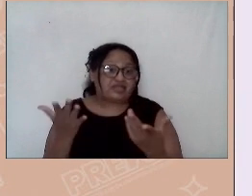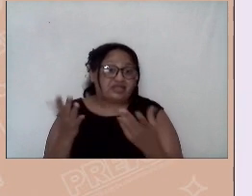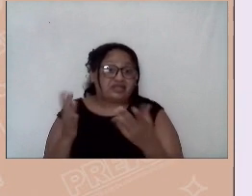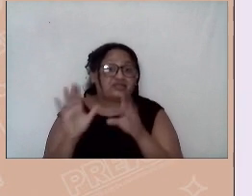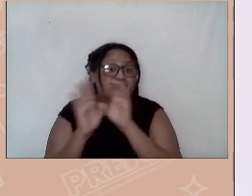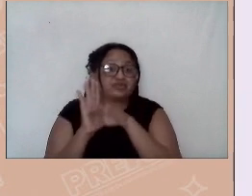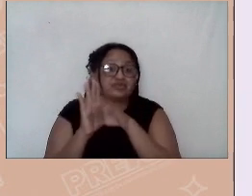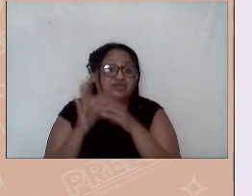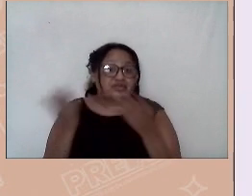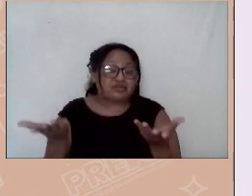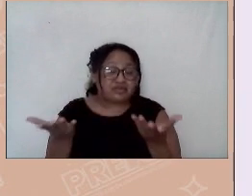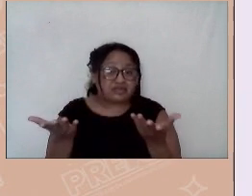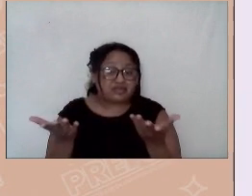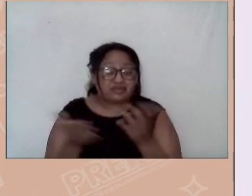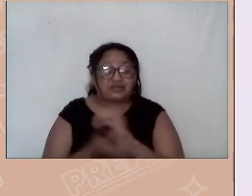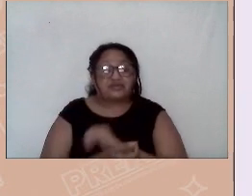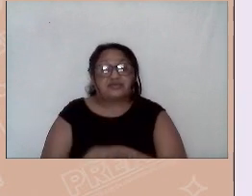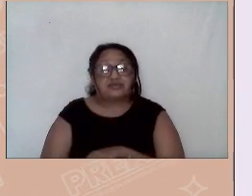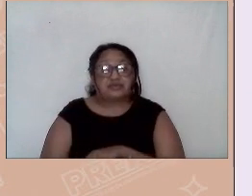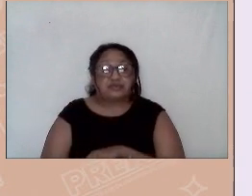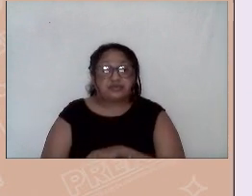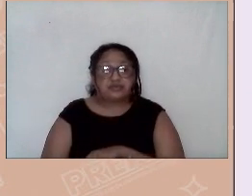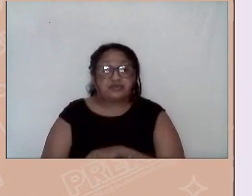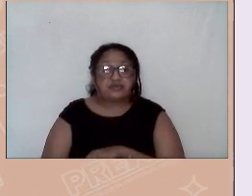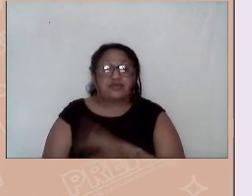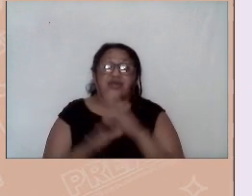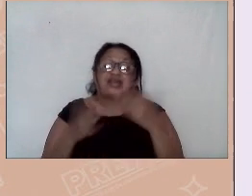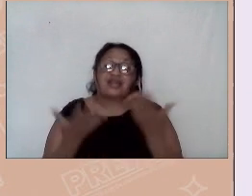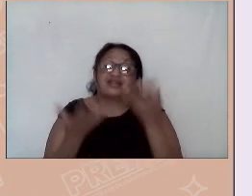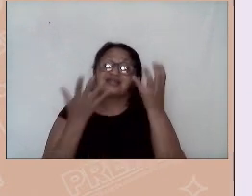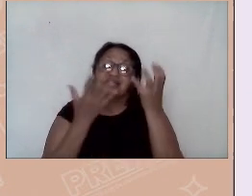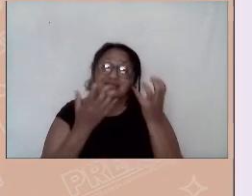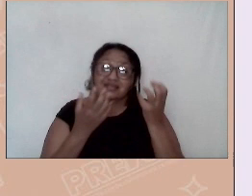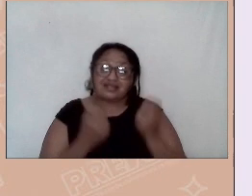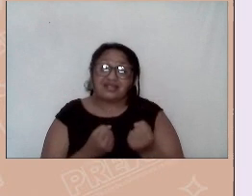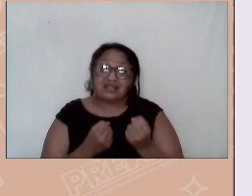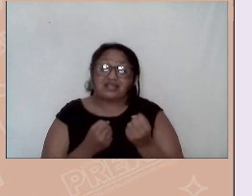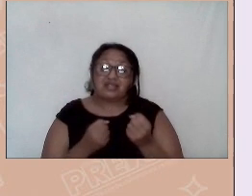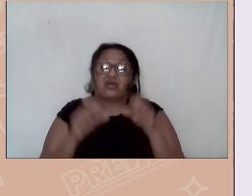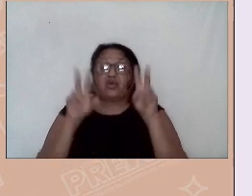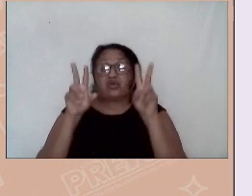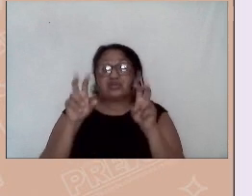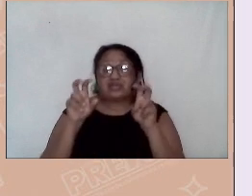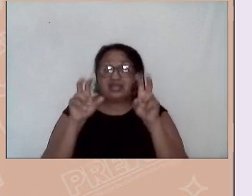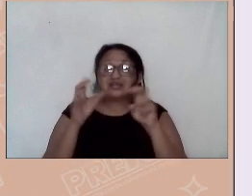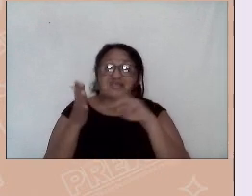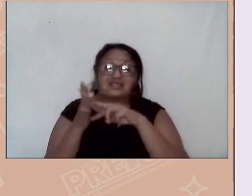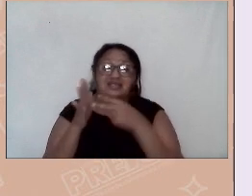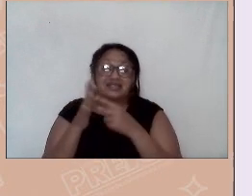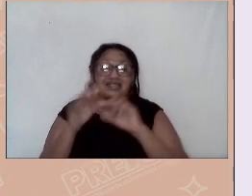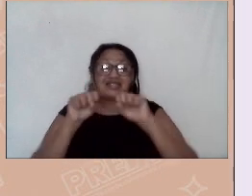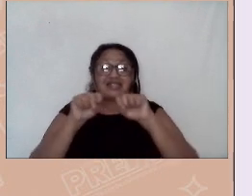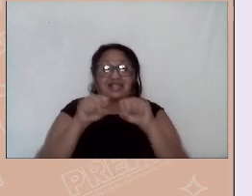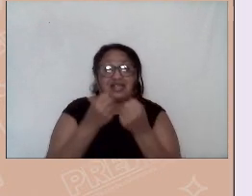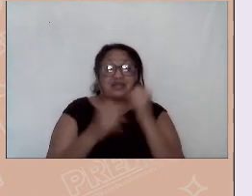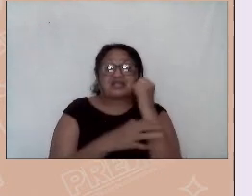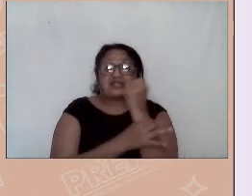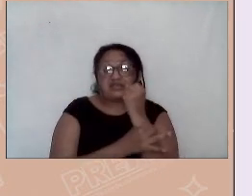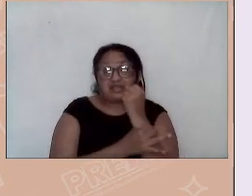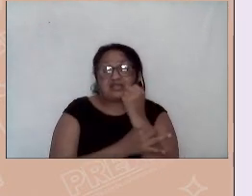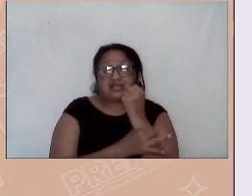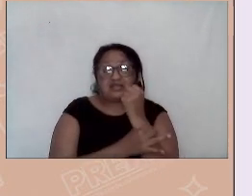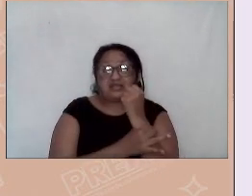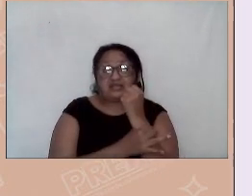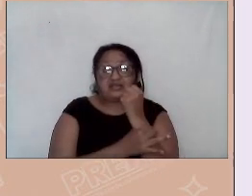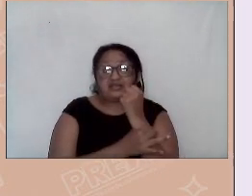term to mean breaking security e assumiram o termo para o significado de quebra de segurança no more and